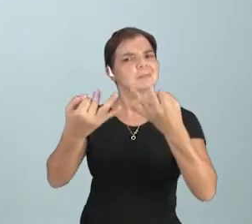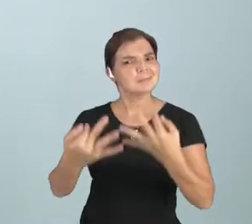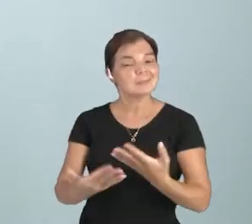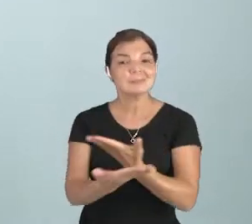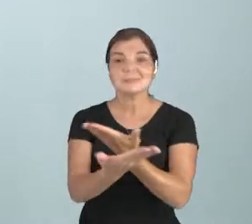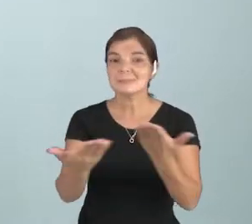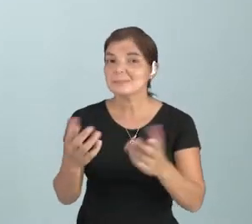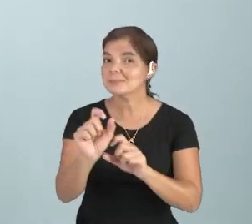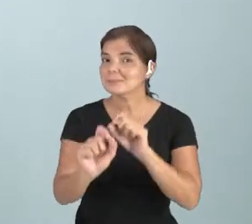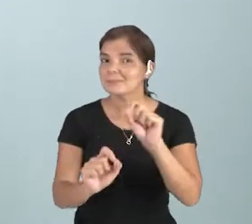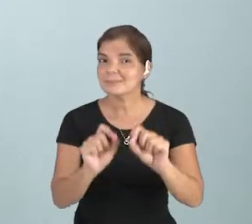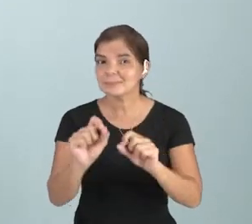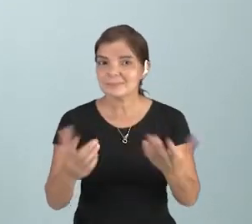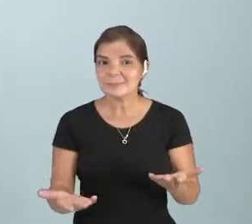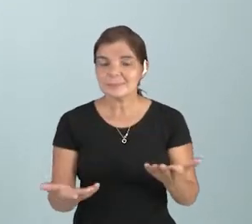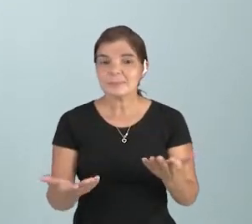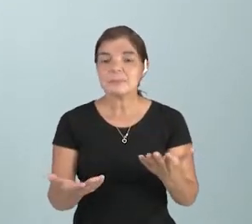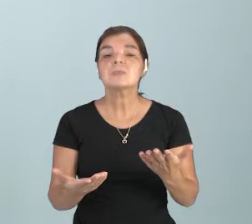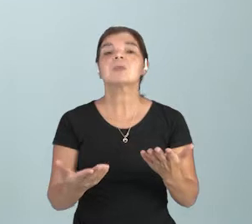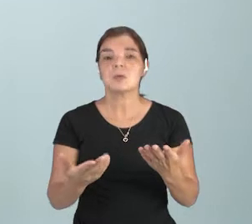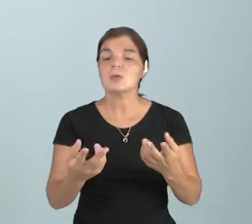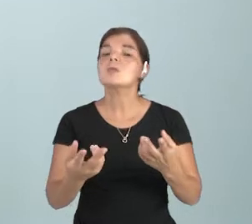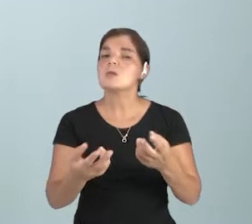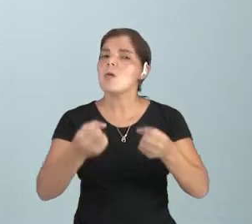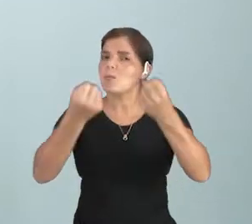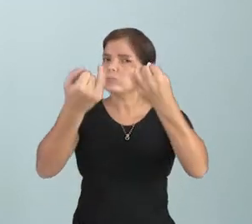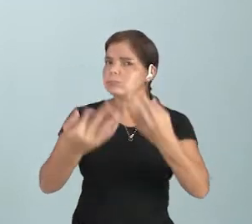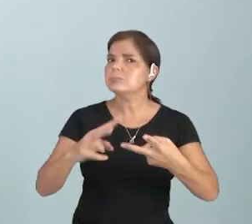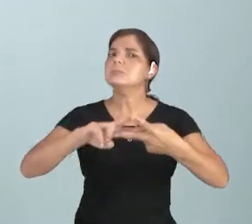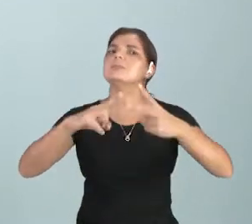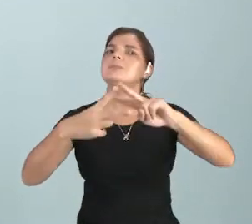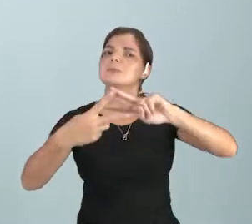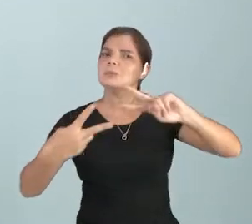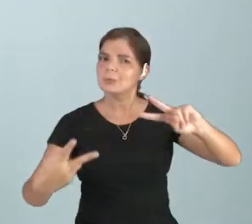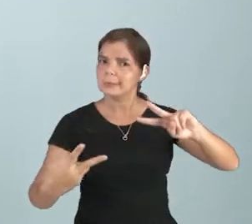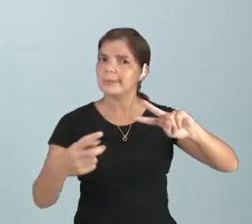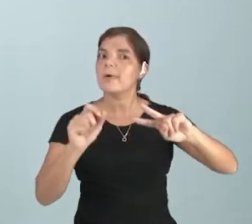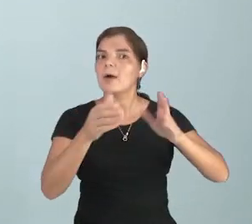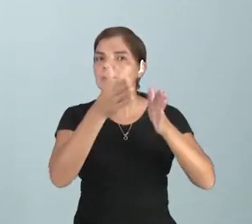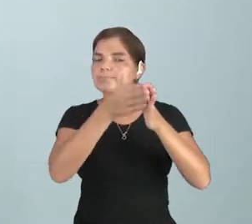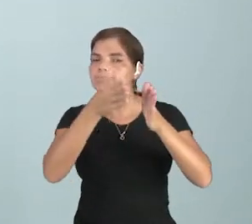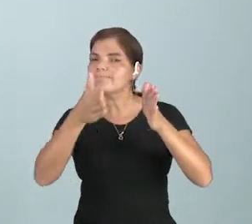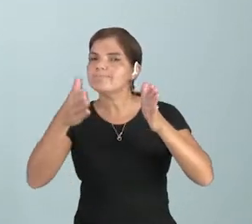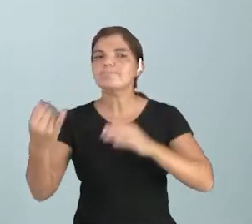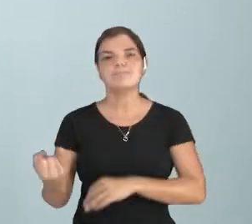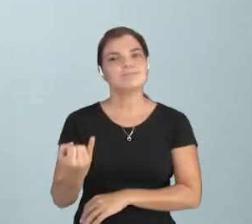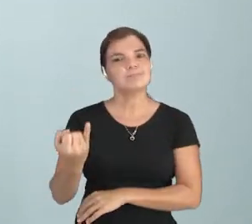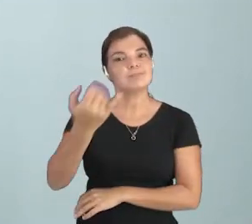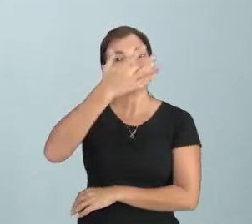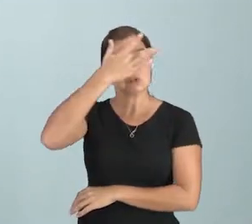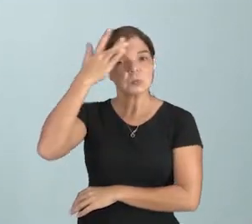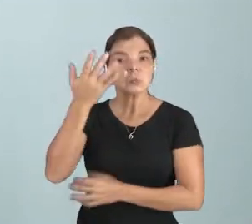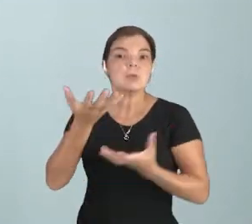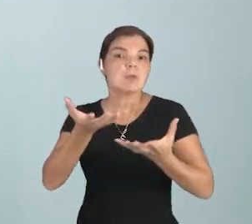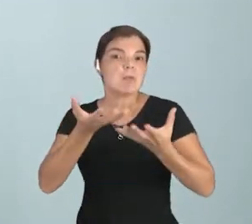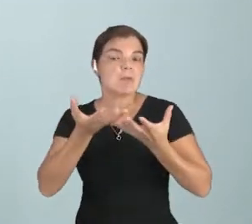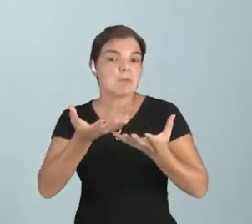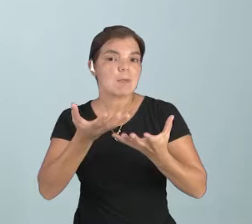falar para vocês o quê? Que o aconselhamento genético nada mais é do que uma etapa fundamental para aquelas pessoas que